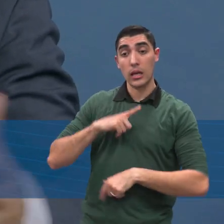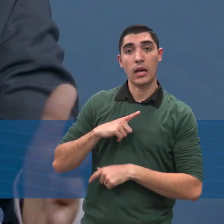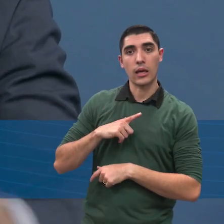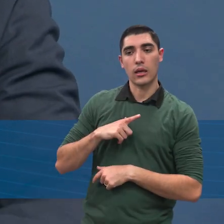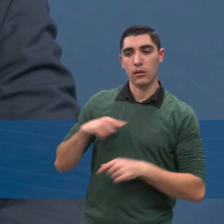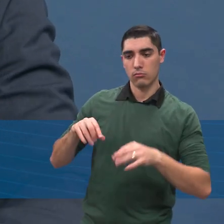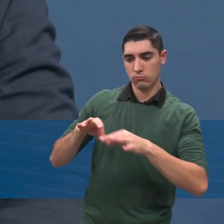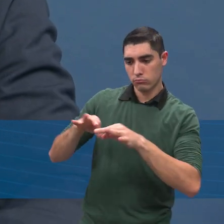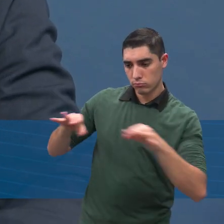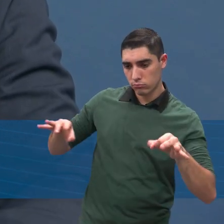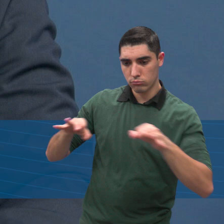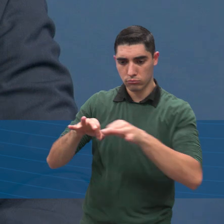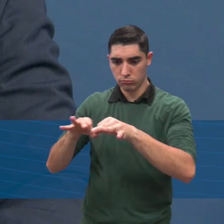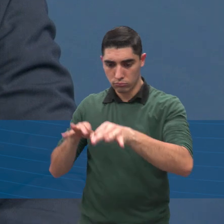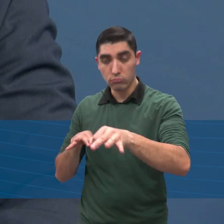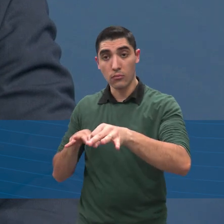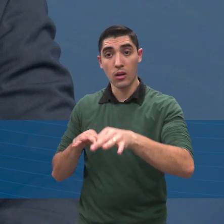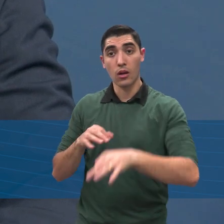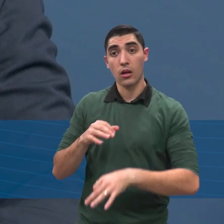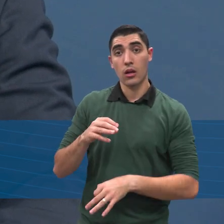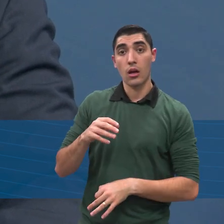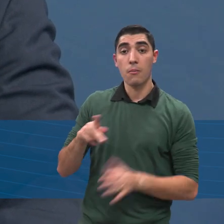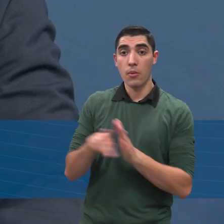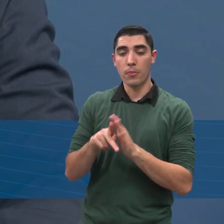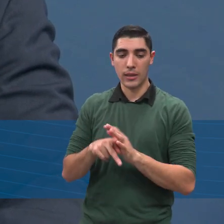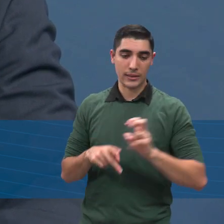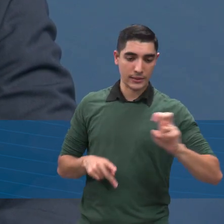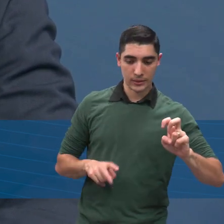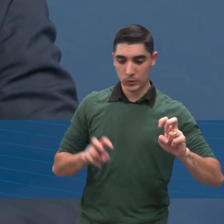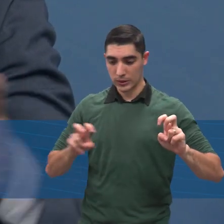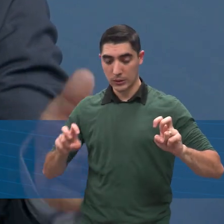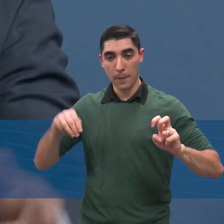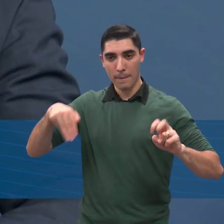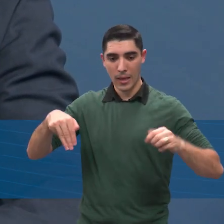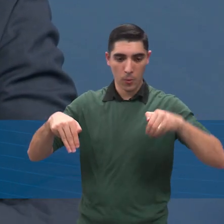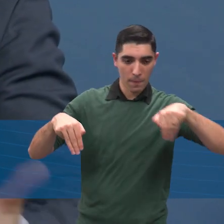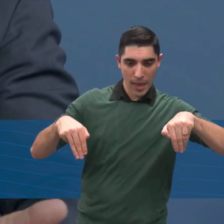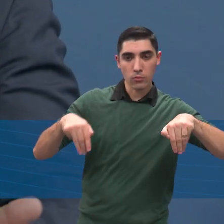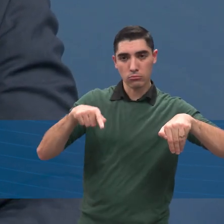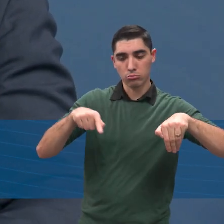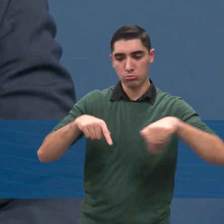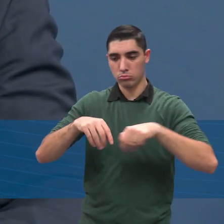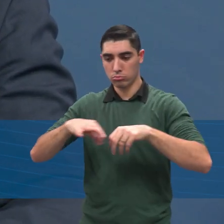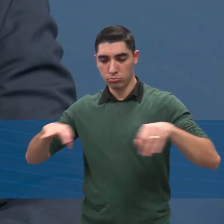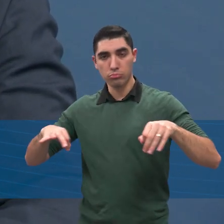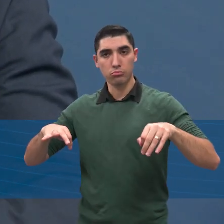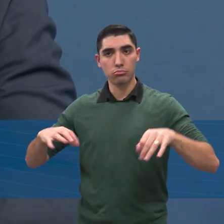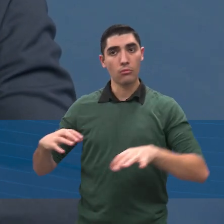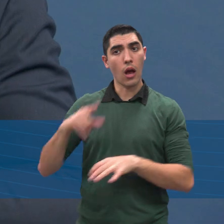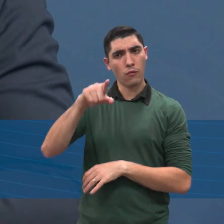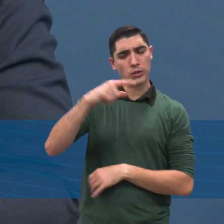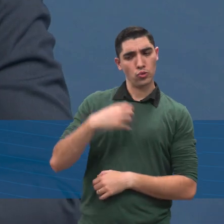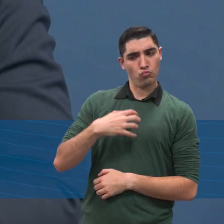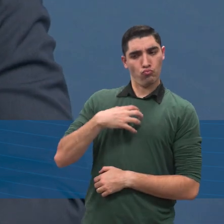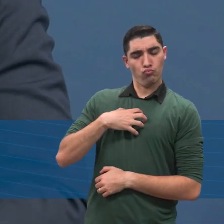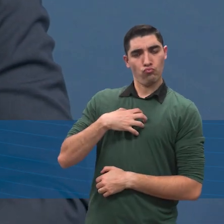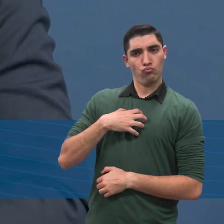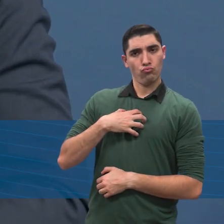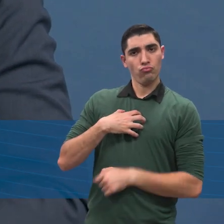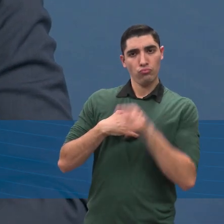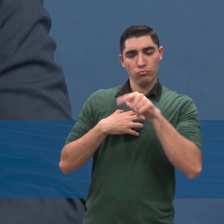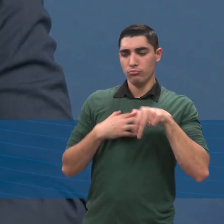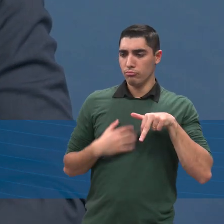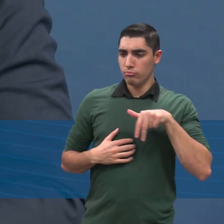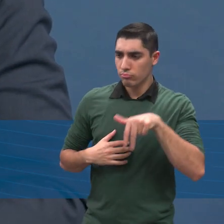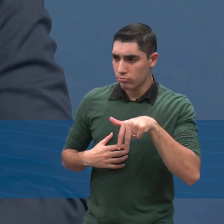13, 11 metros de largura, você tem mais 10 metros, porque 5 de cada lado, que é o recuo frontal da casa. Então, a sua sensação